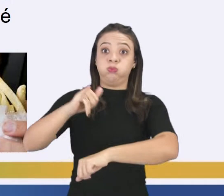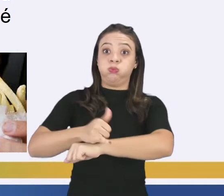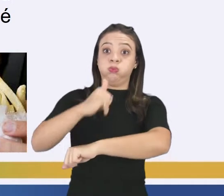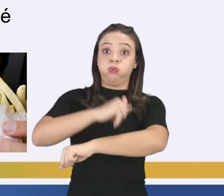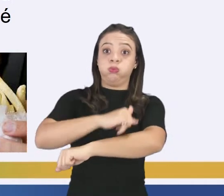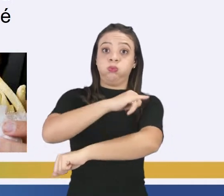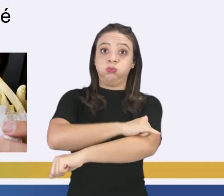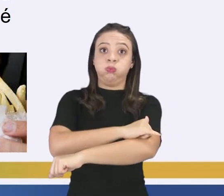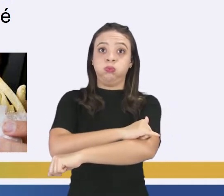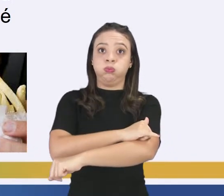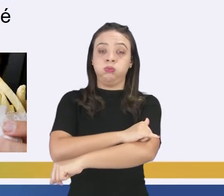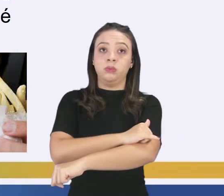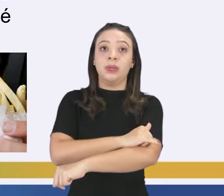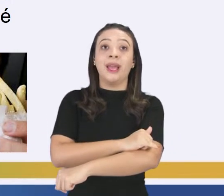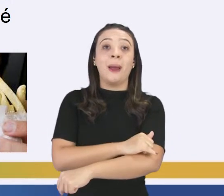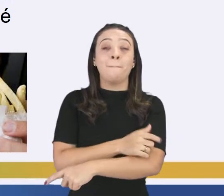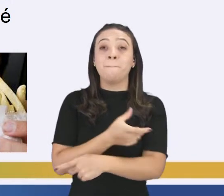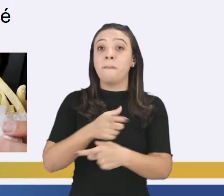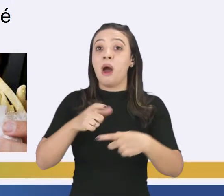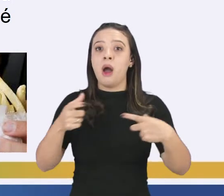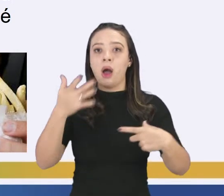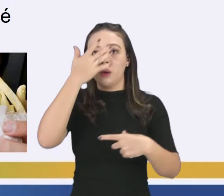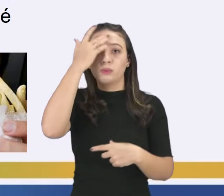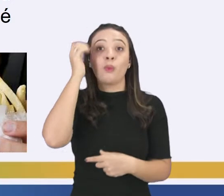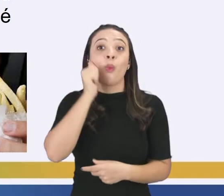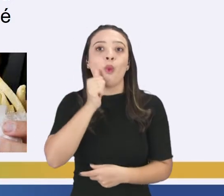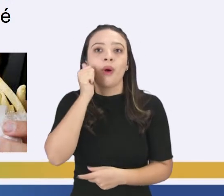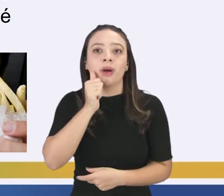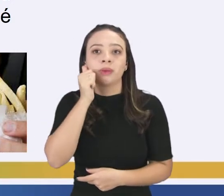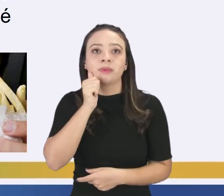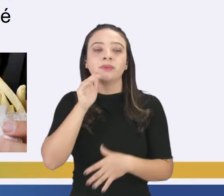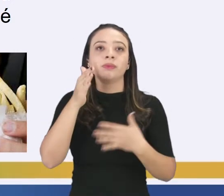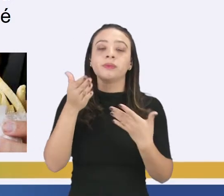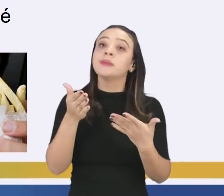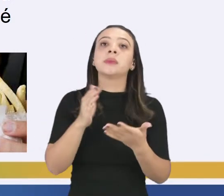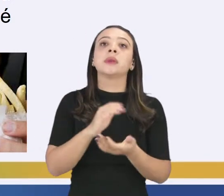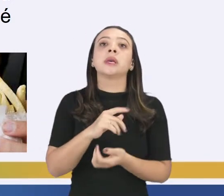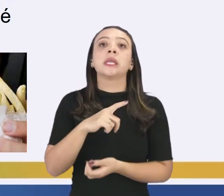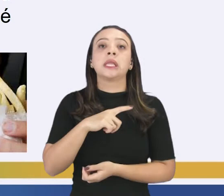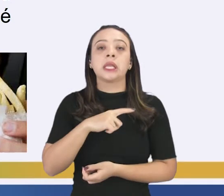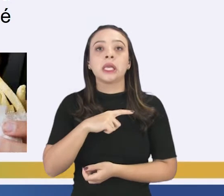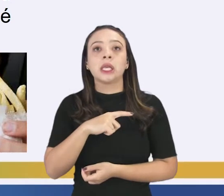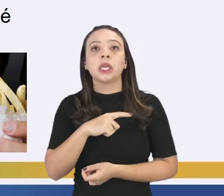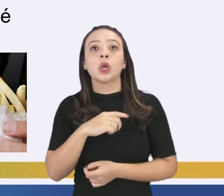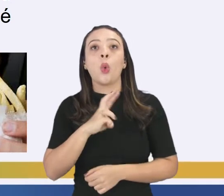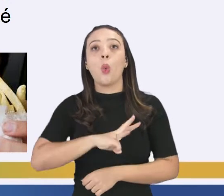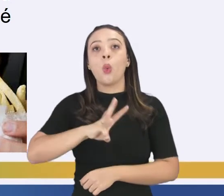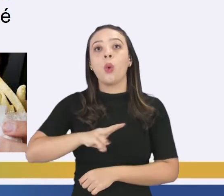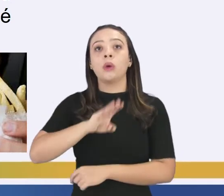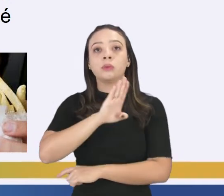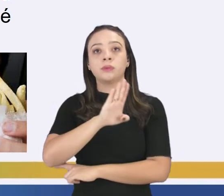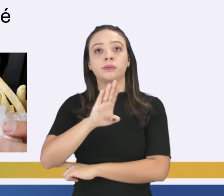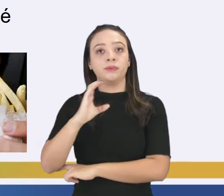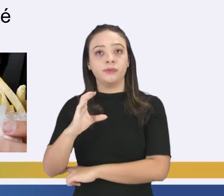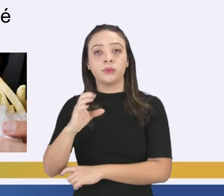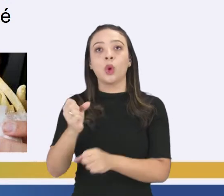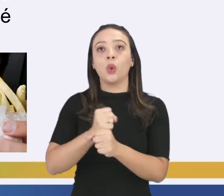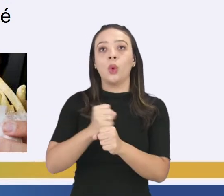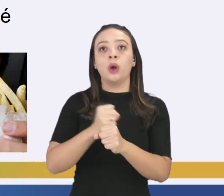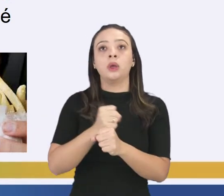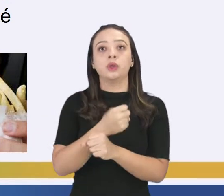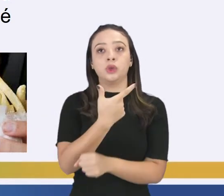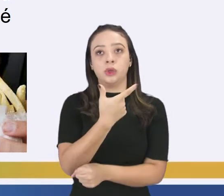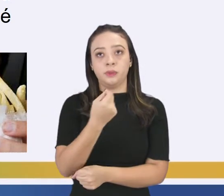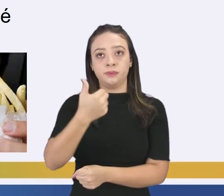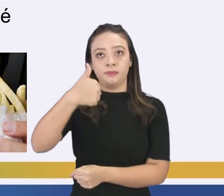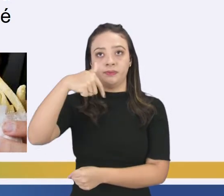os casos dispararem entre as mulheres. Tá? Foi publicado no site da BBC em novembro de 2017.